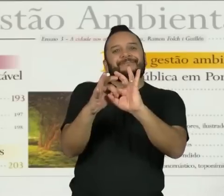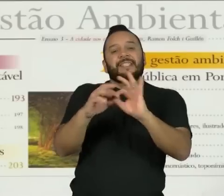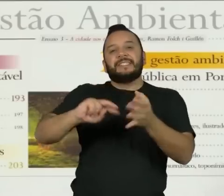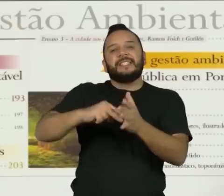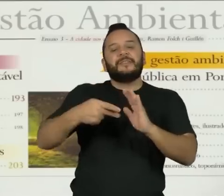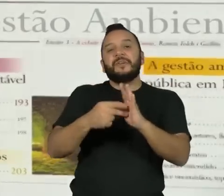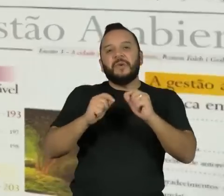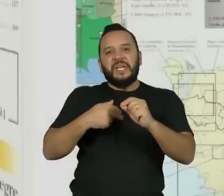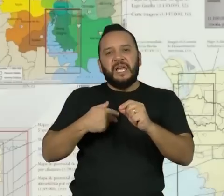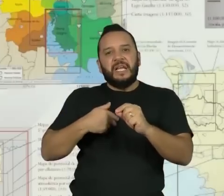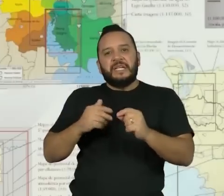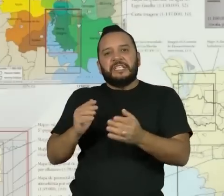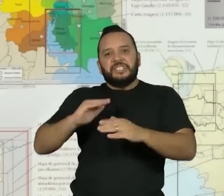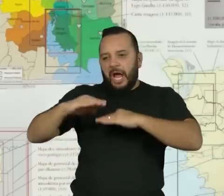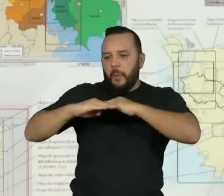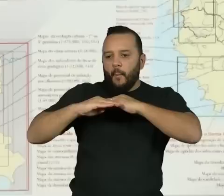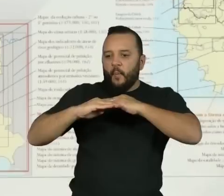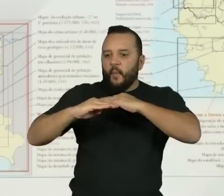cimento.